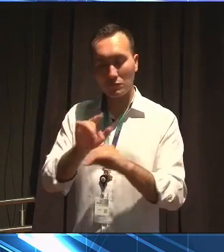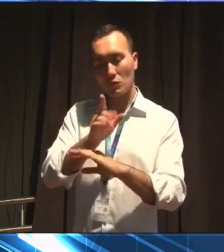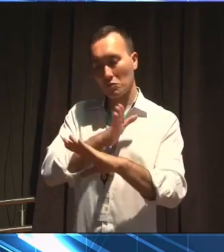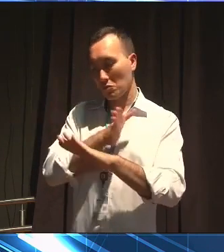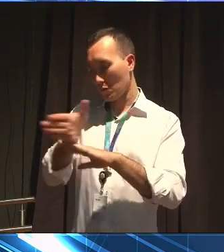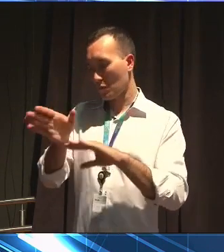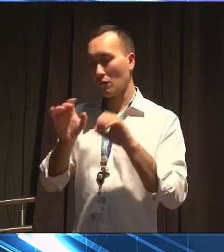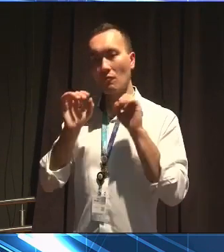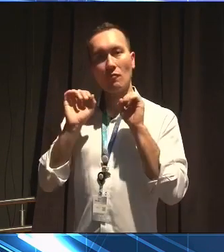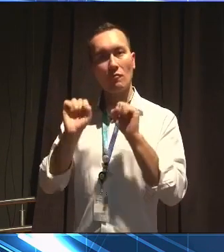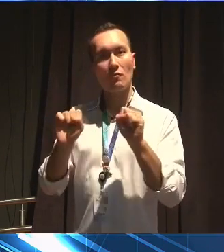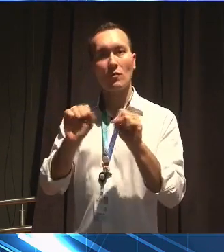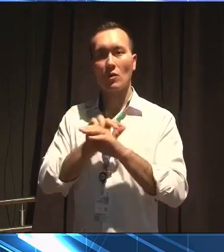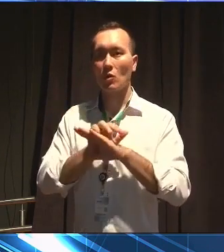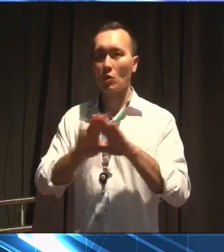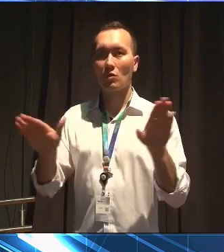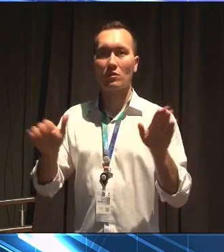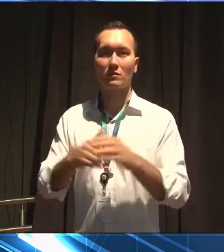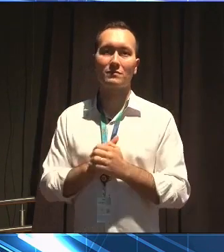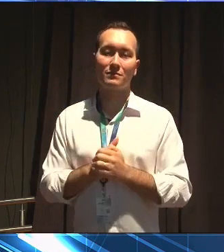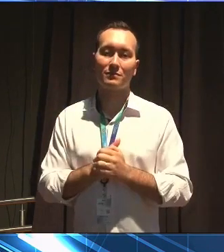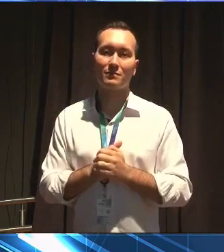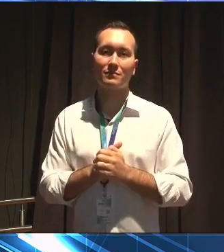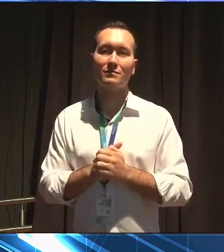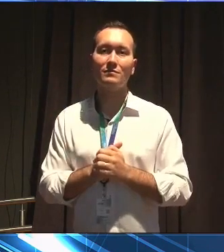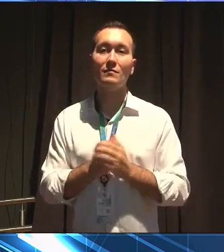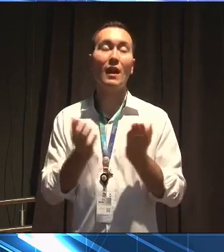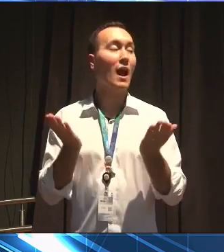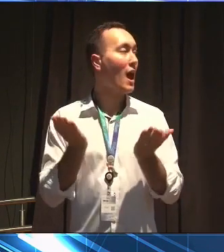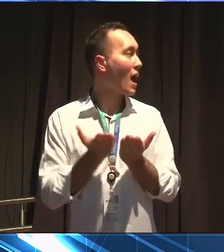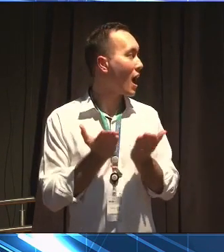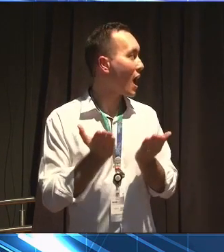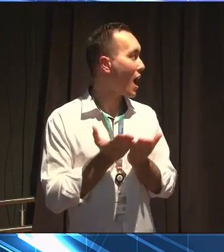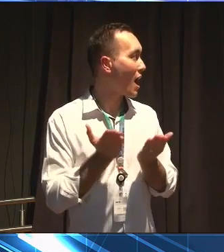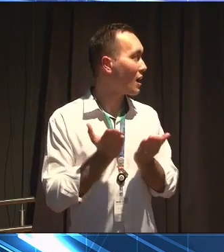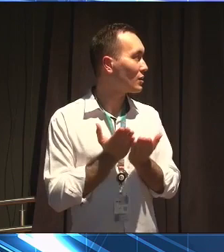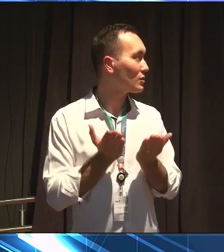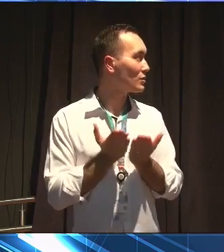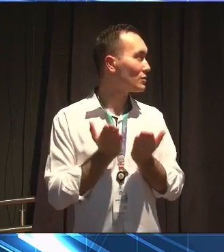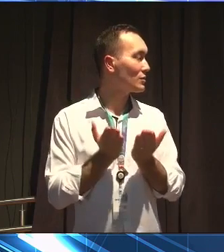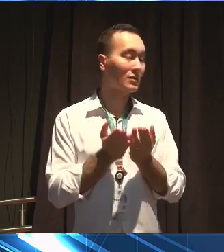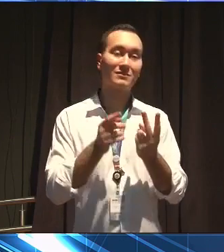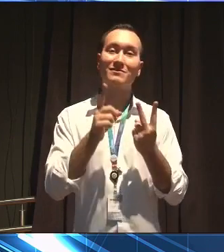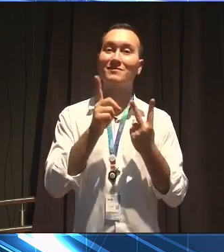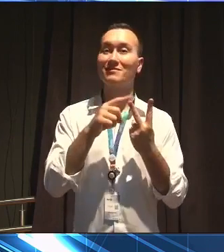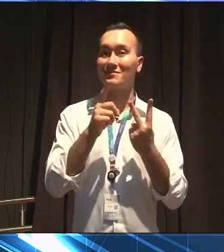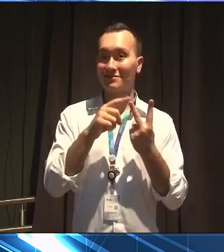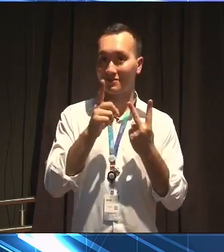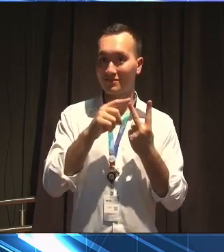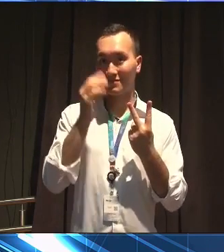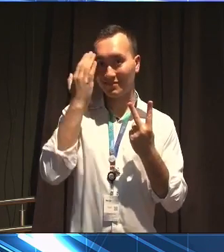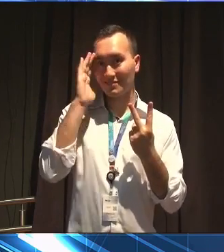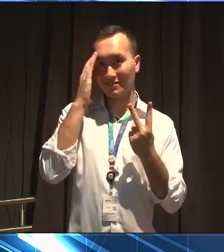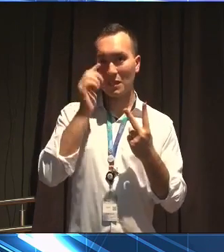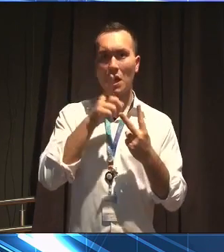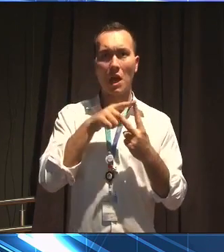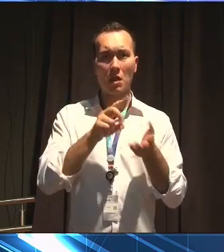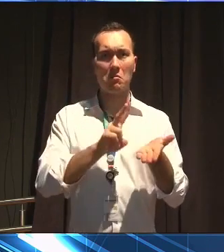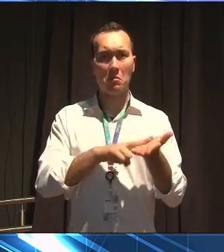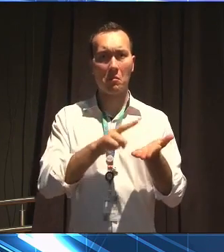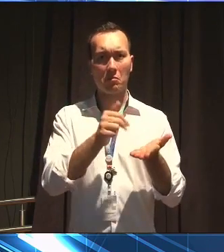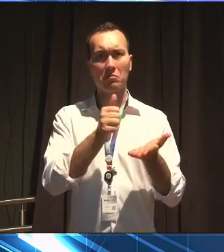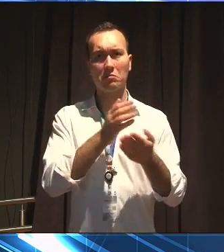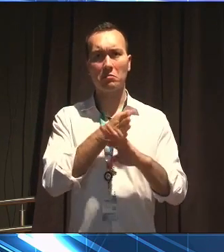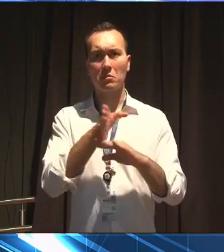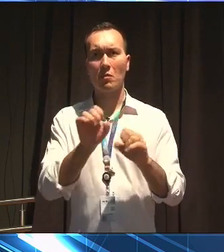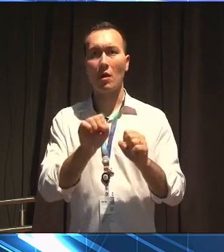a autorização é esse processo de verificar se você pode entrar nessas salas. E essas salas, a gente pode estabelecer um paralelo